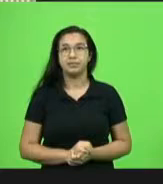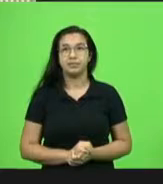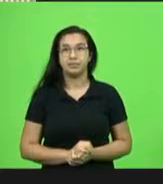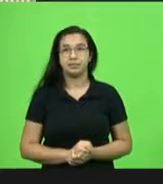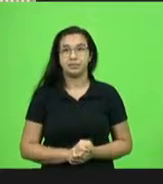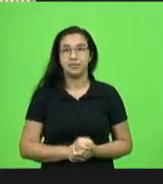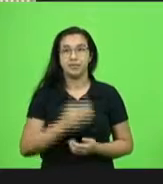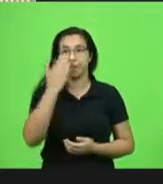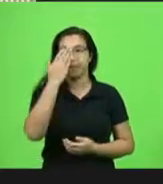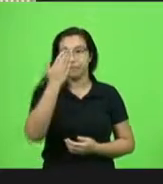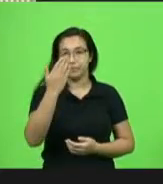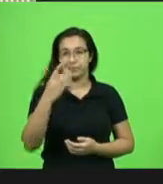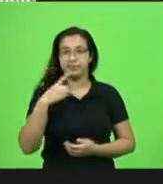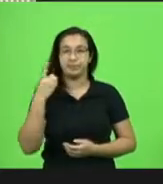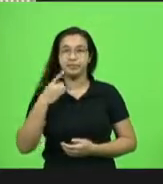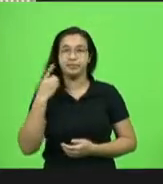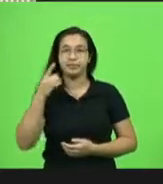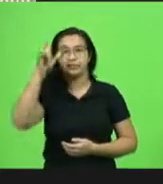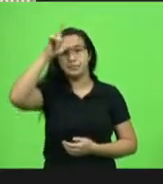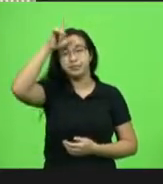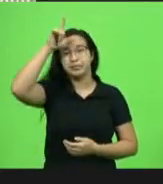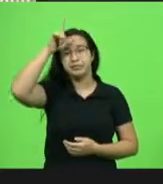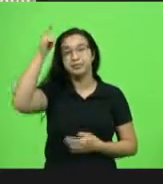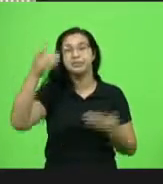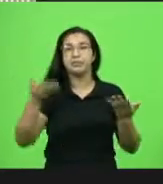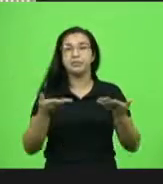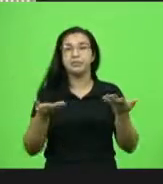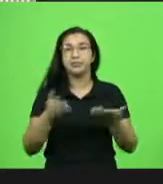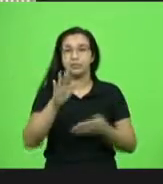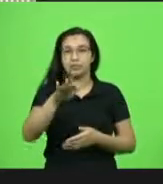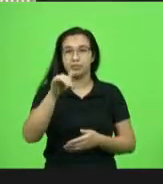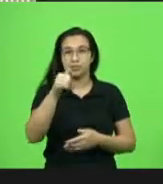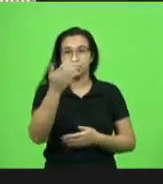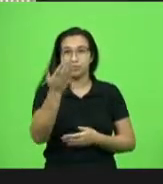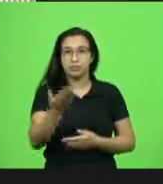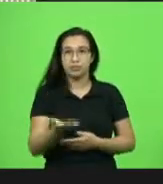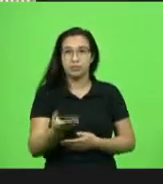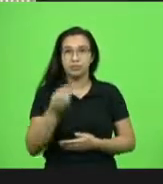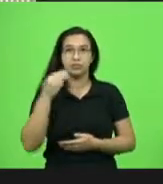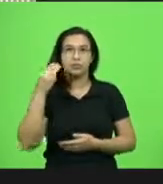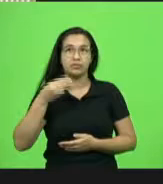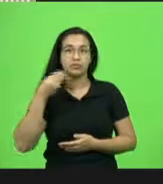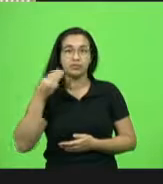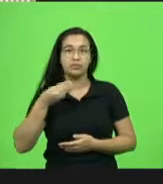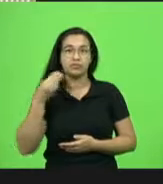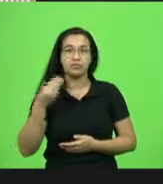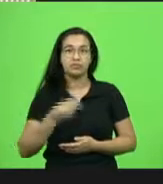Obrigado, deputado Sargento Lima. Com a palavra, por até 10 minutos, deputado Márcio Machado.